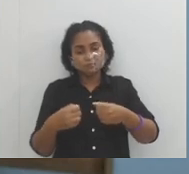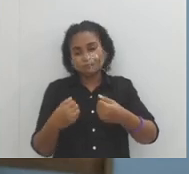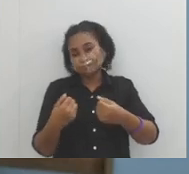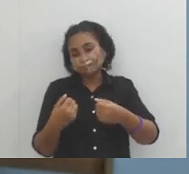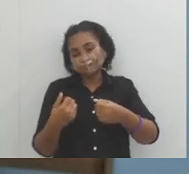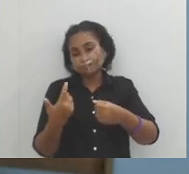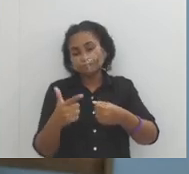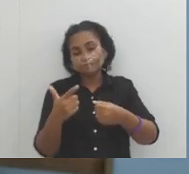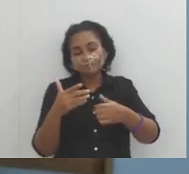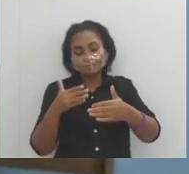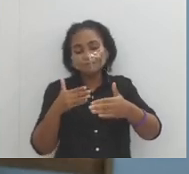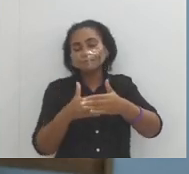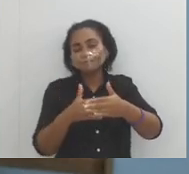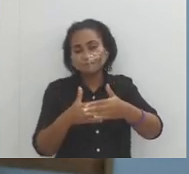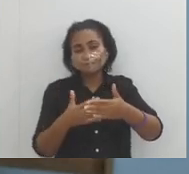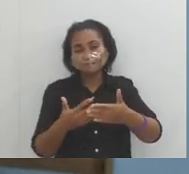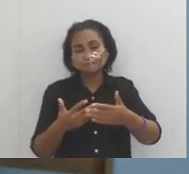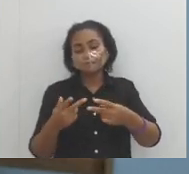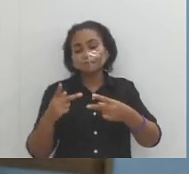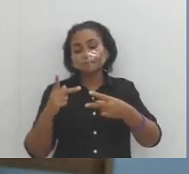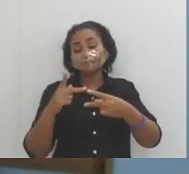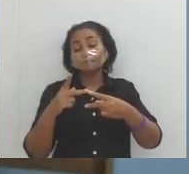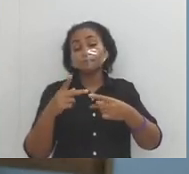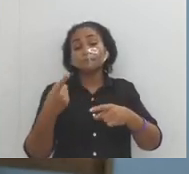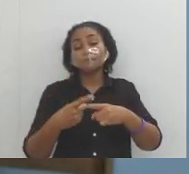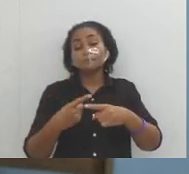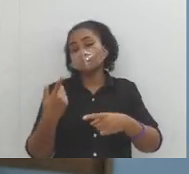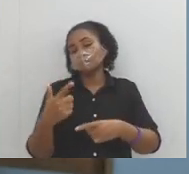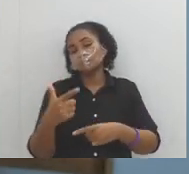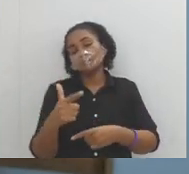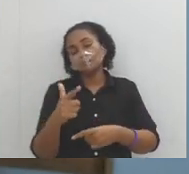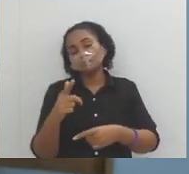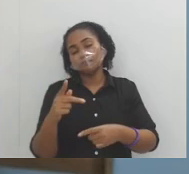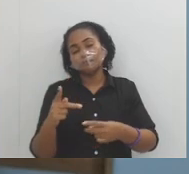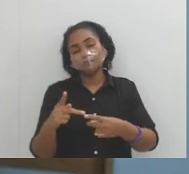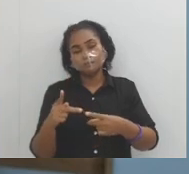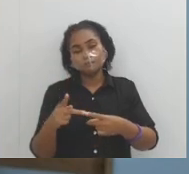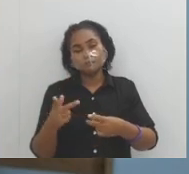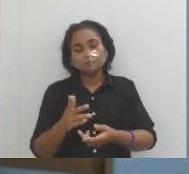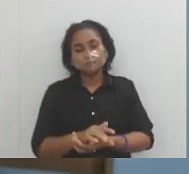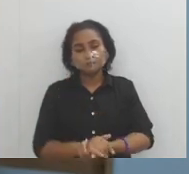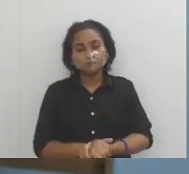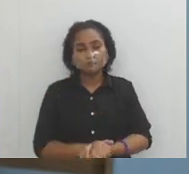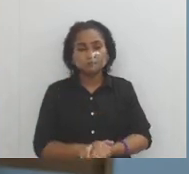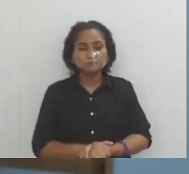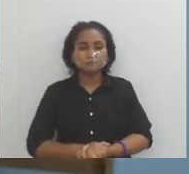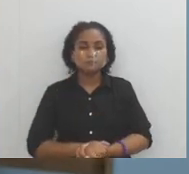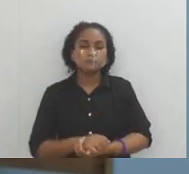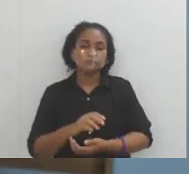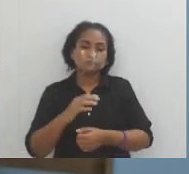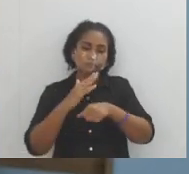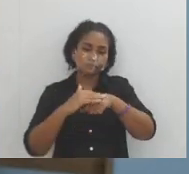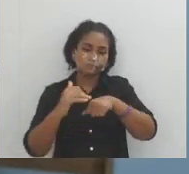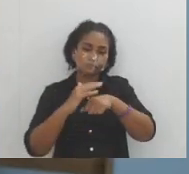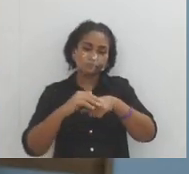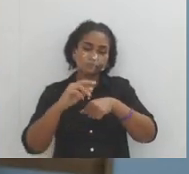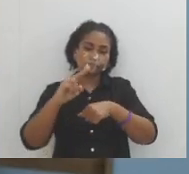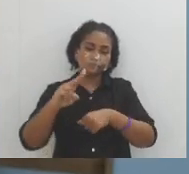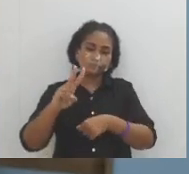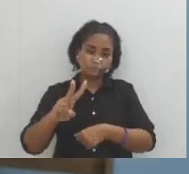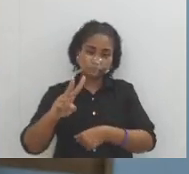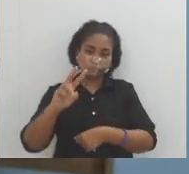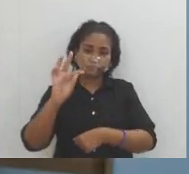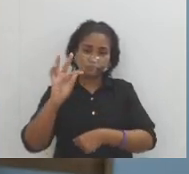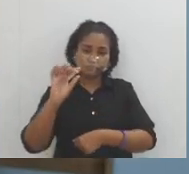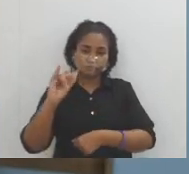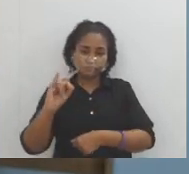sem preposição entre ele e o verbo, eles são chamados de verbos transitivos diretos. Tá